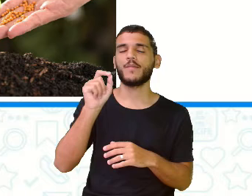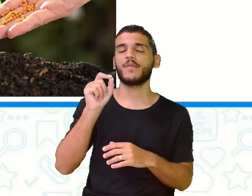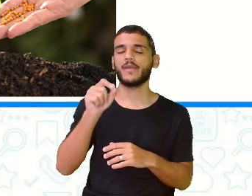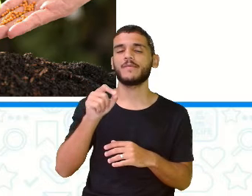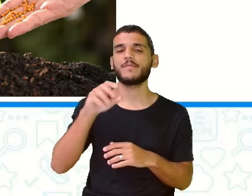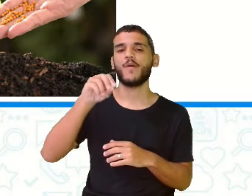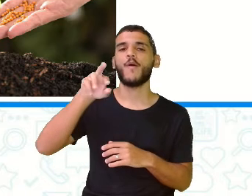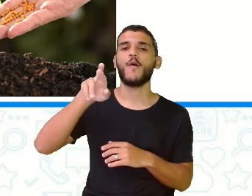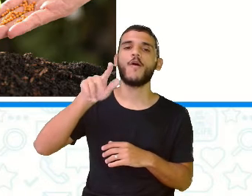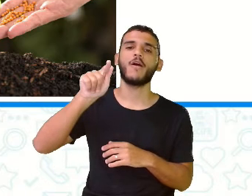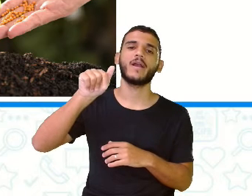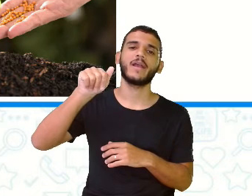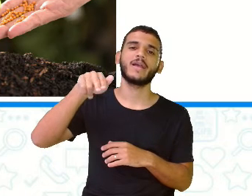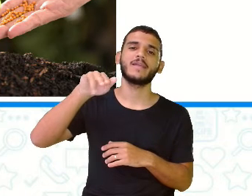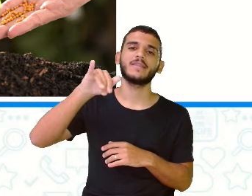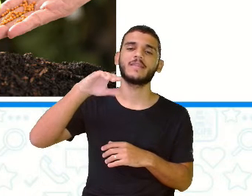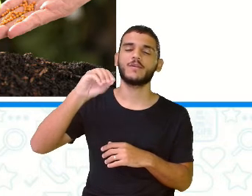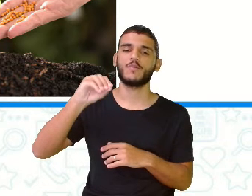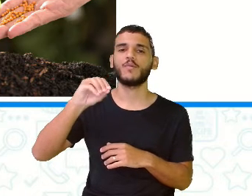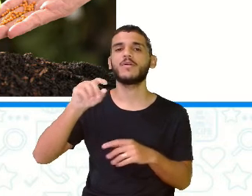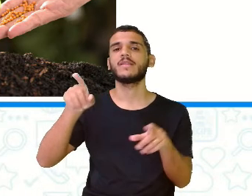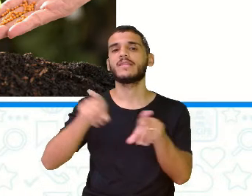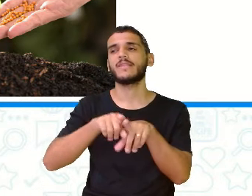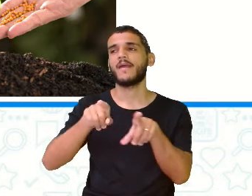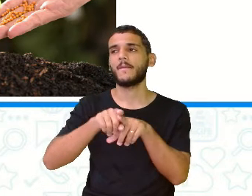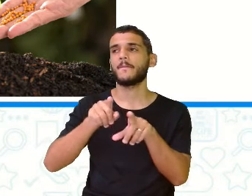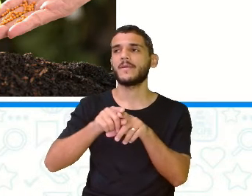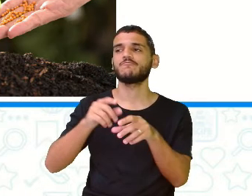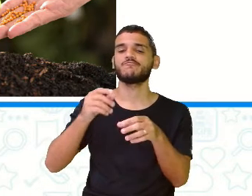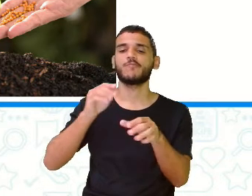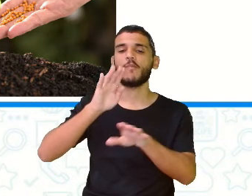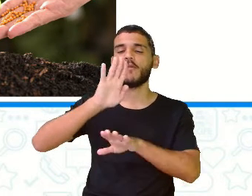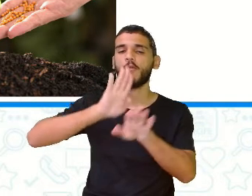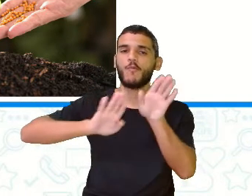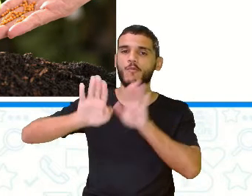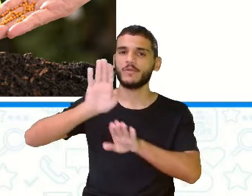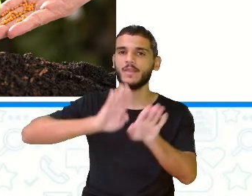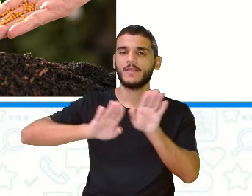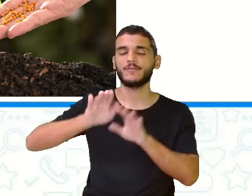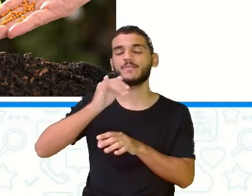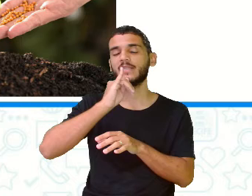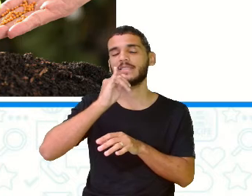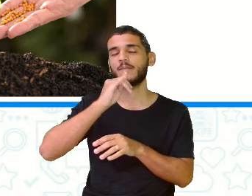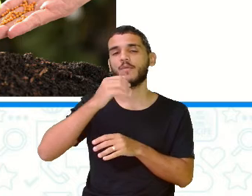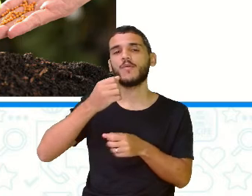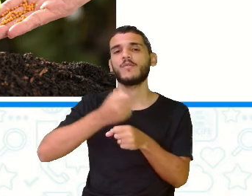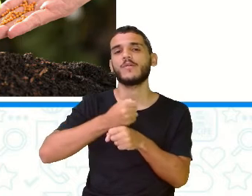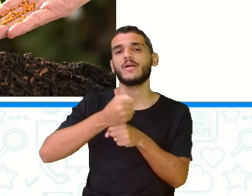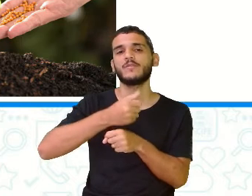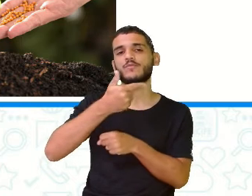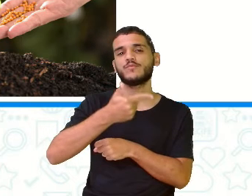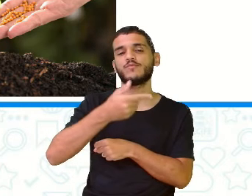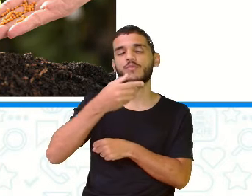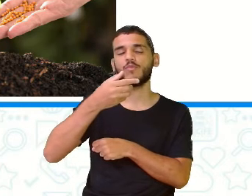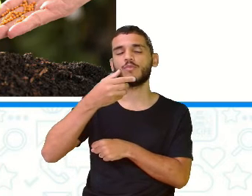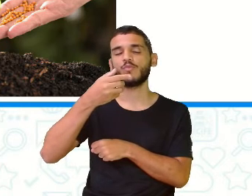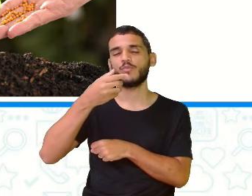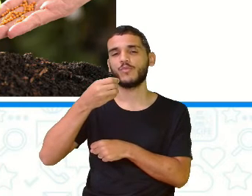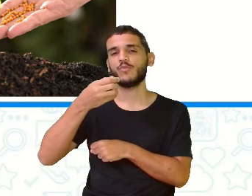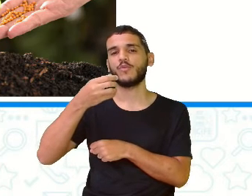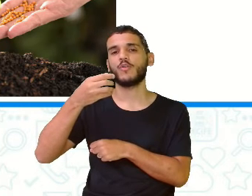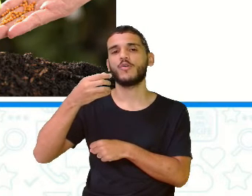barateia o cultivo. Para se ter uma ideia, no ano 2000, o Brasil utilizou 19 mil toneladas